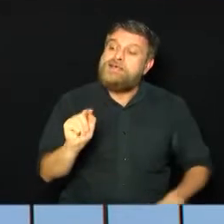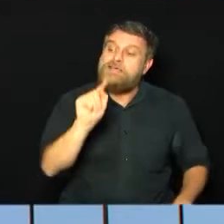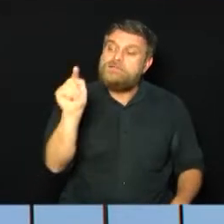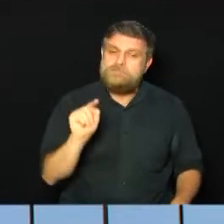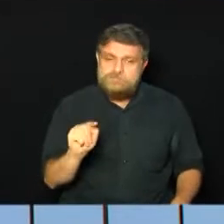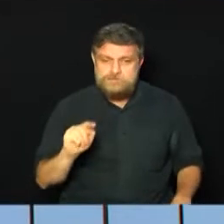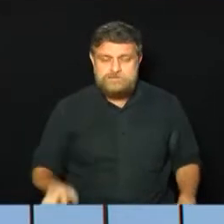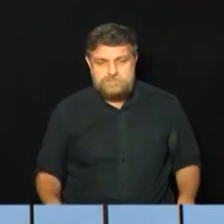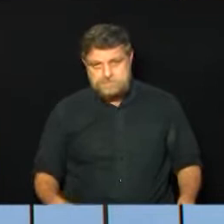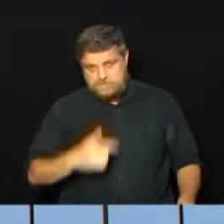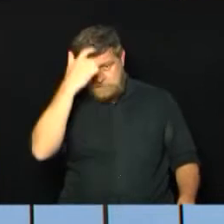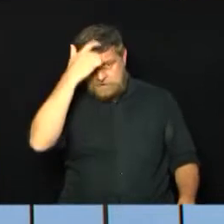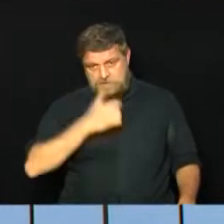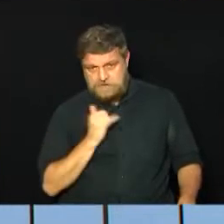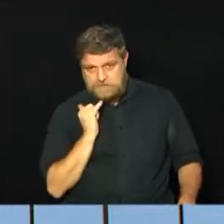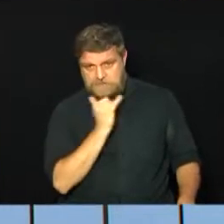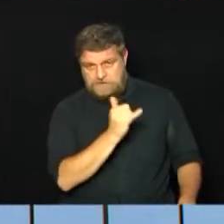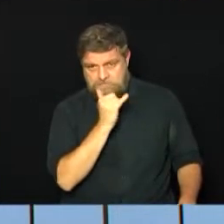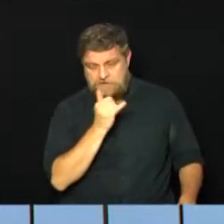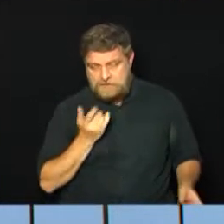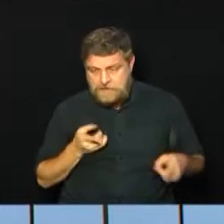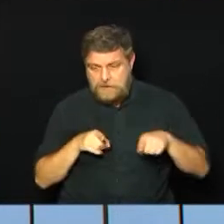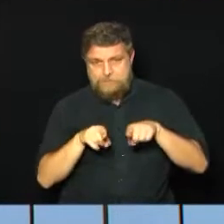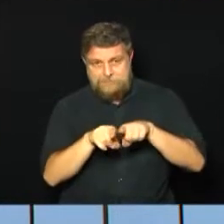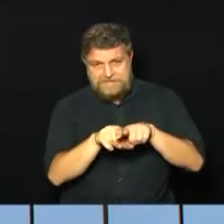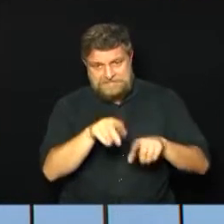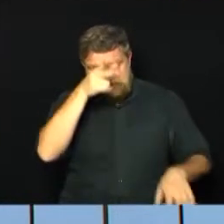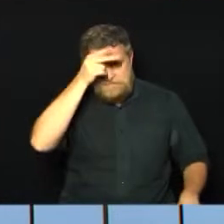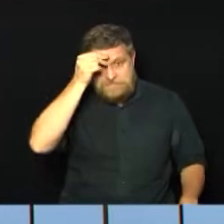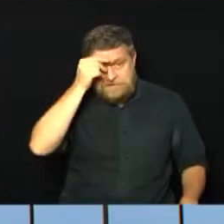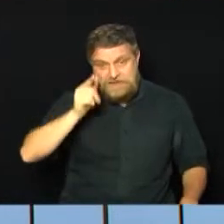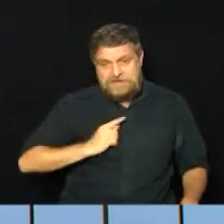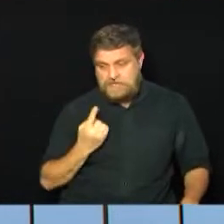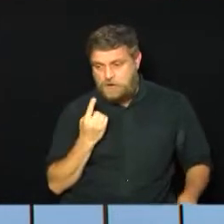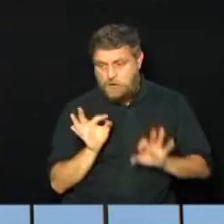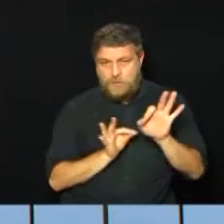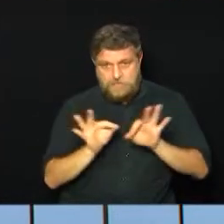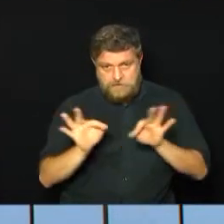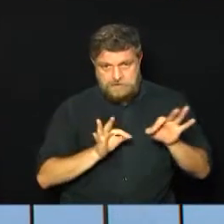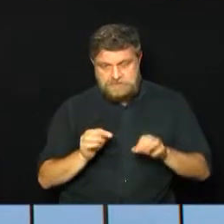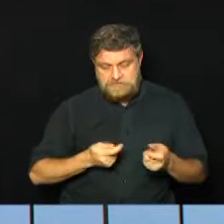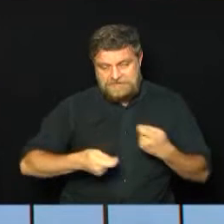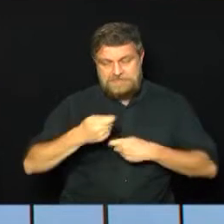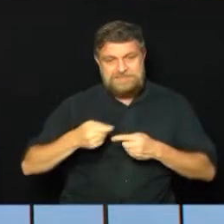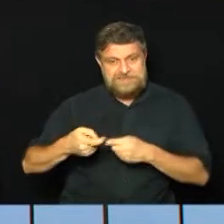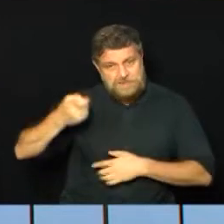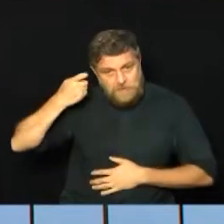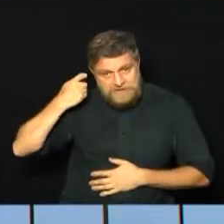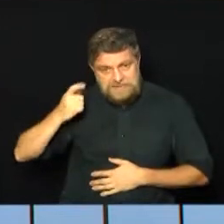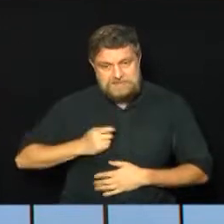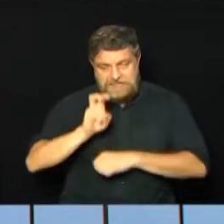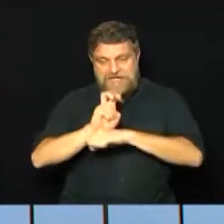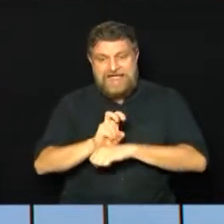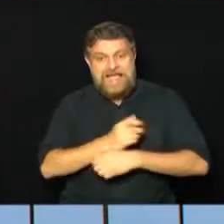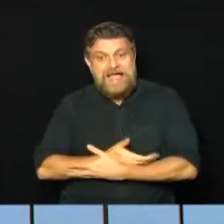que eu citei anteriormente de parceria com o Poder Executivo, existia um projeto na administração passada muito bom, que chama Creche para